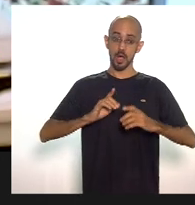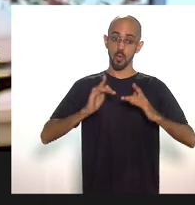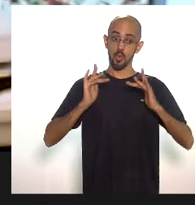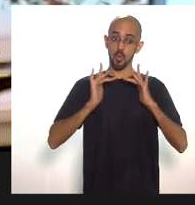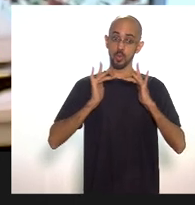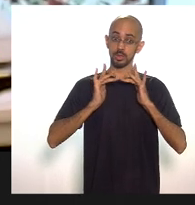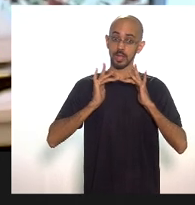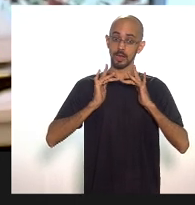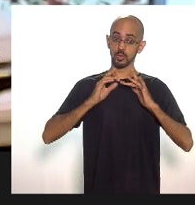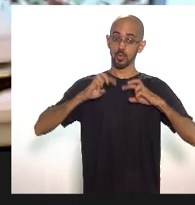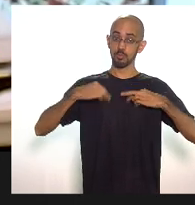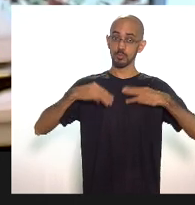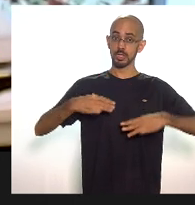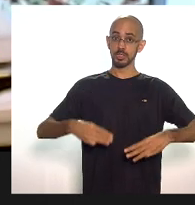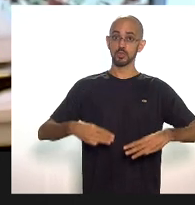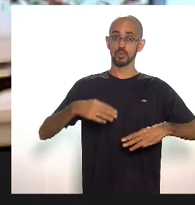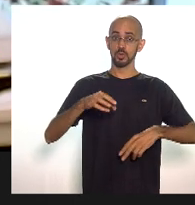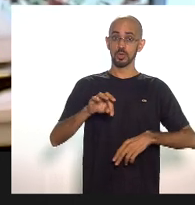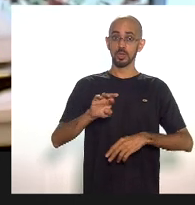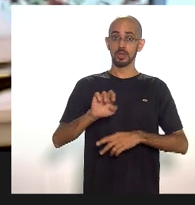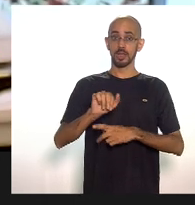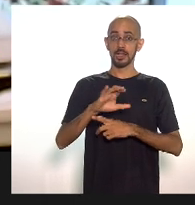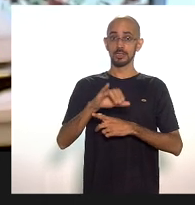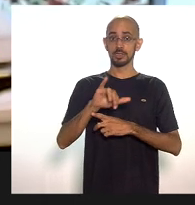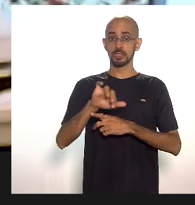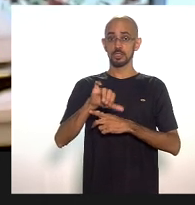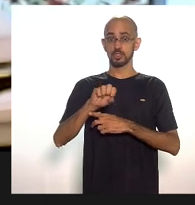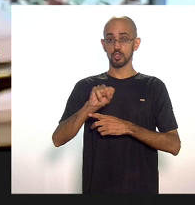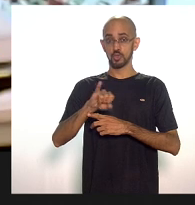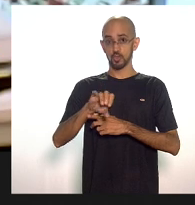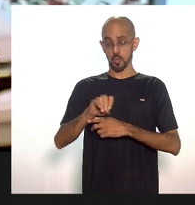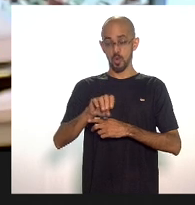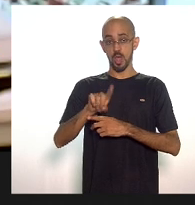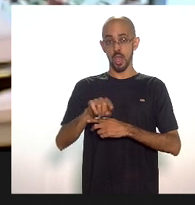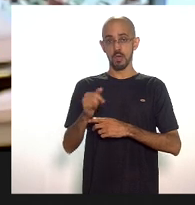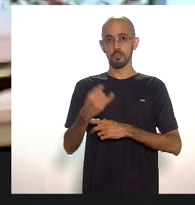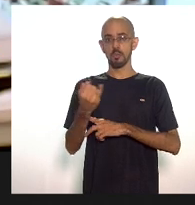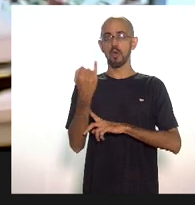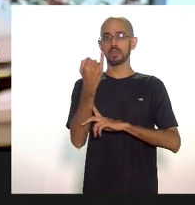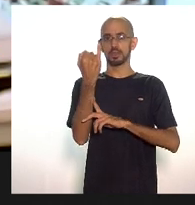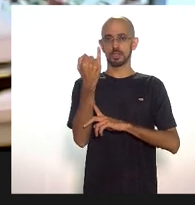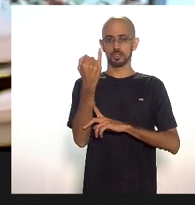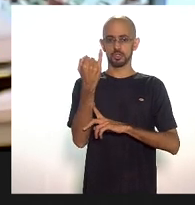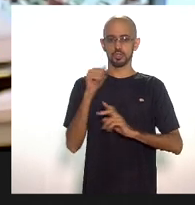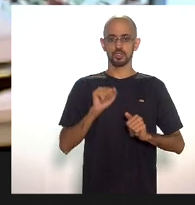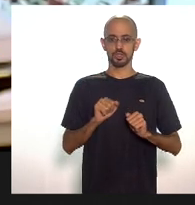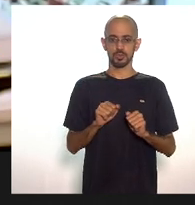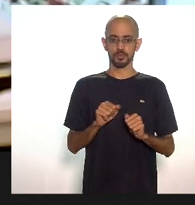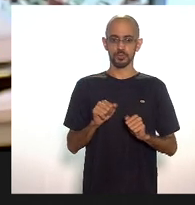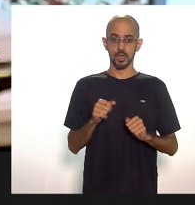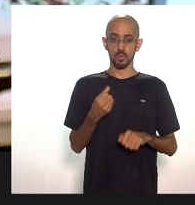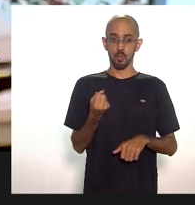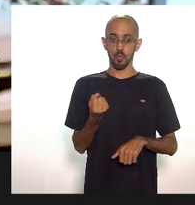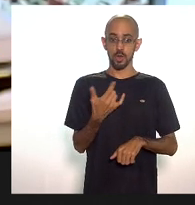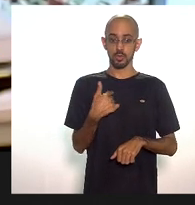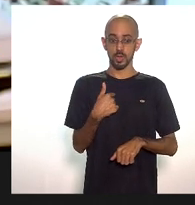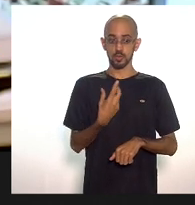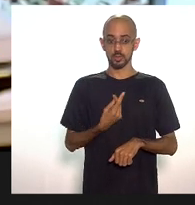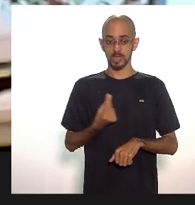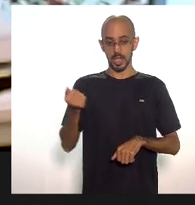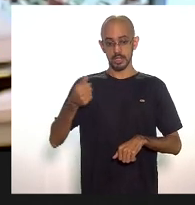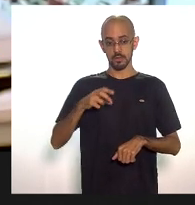é muito importante que vocês possam vir a fazê-la. Eu saindo, vão ficar dois assessores